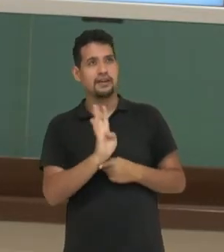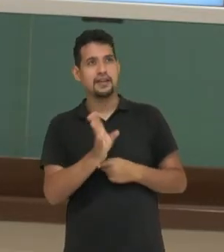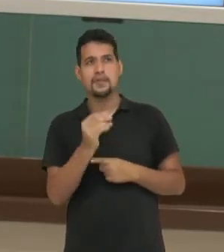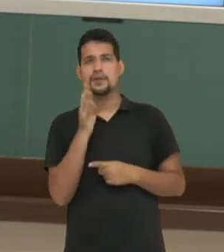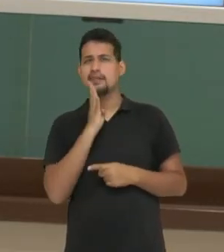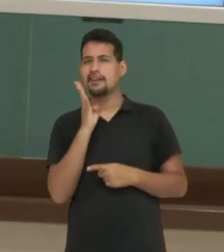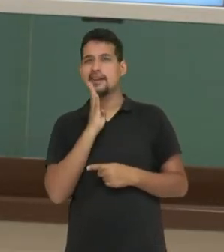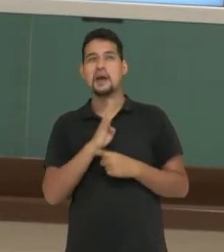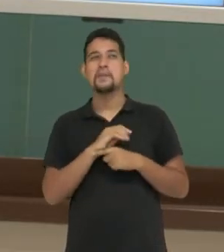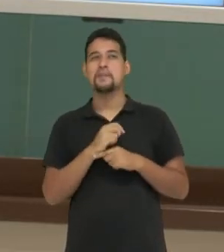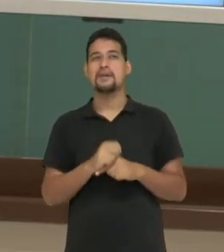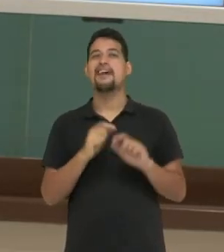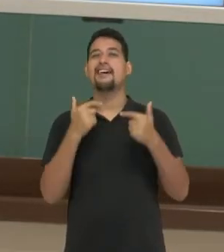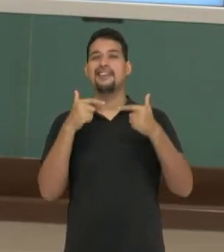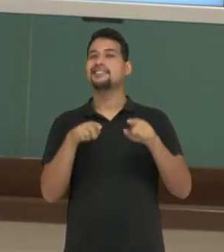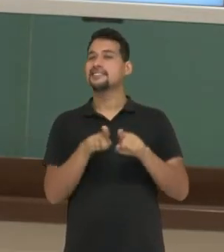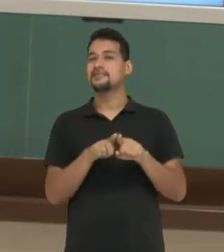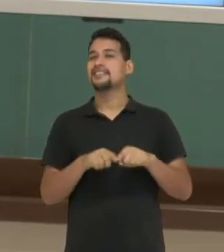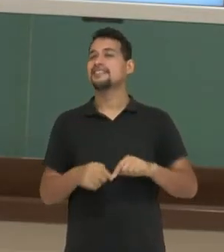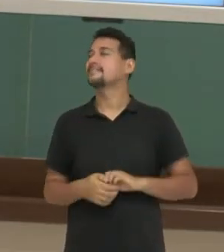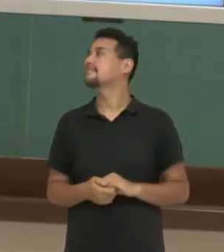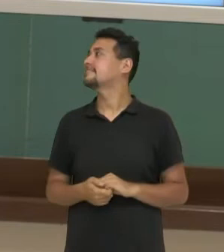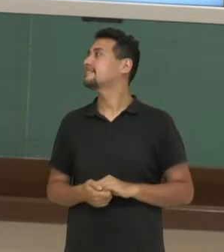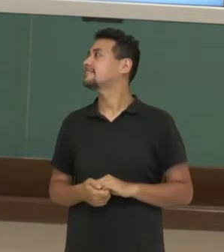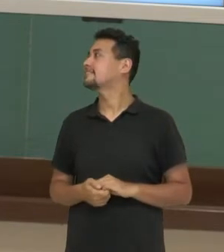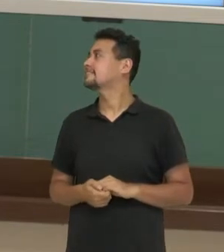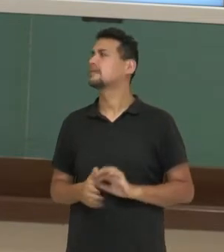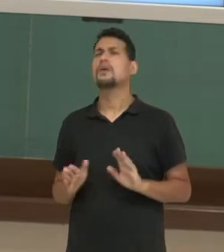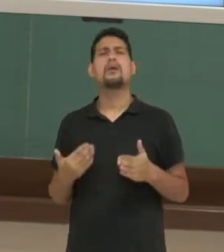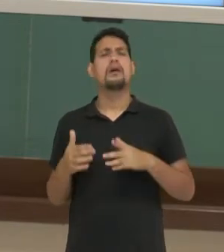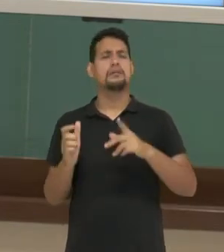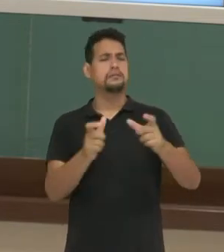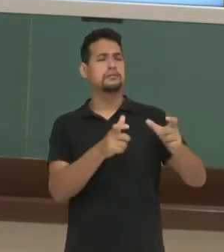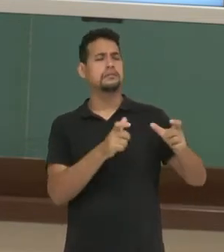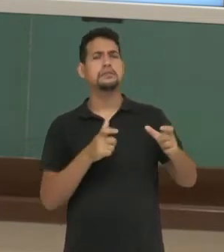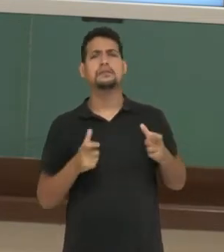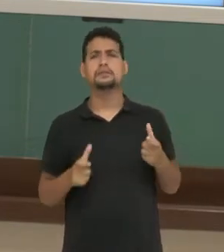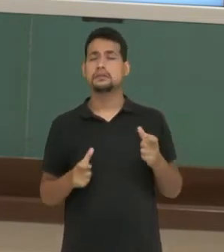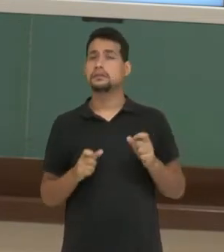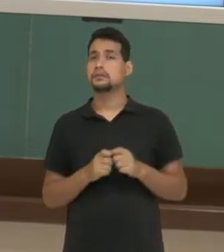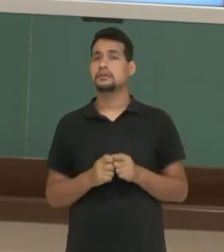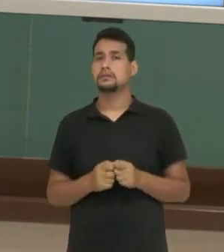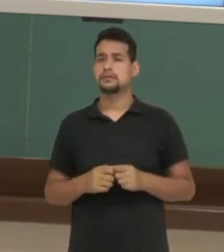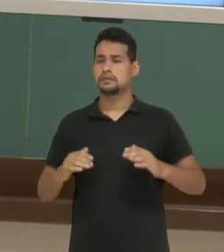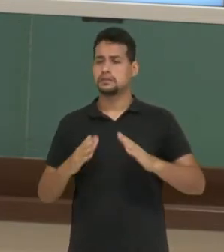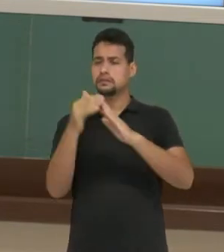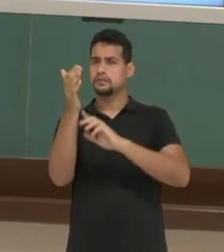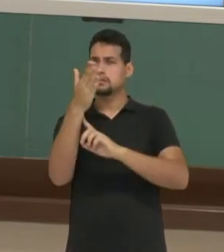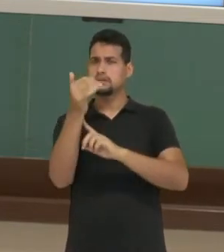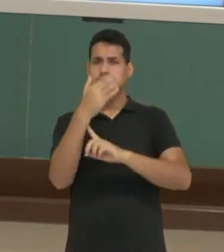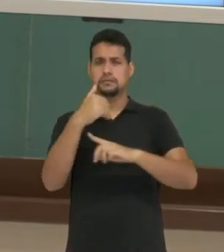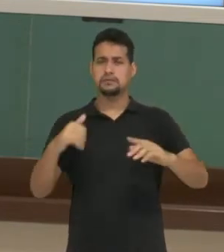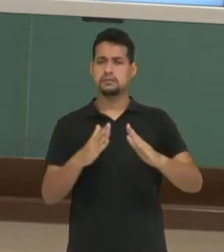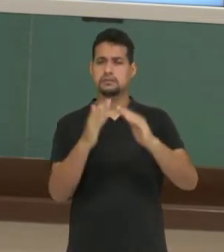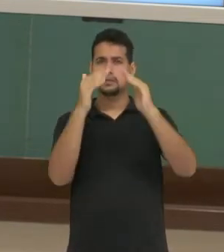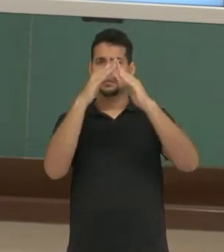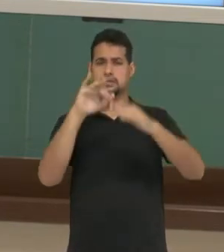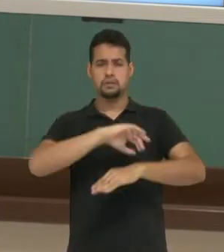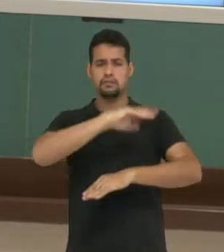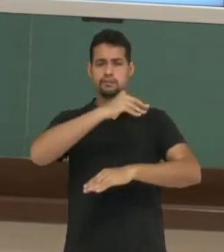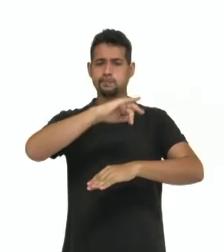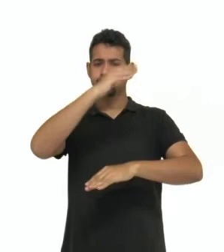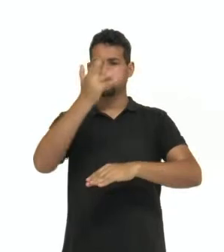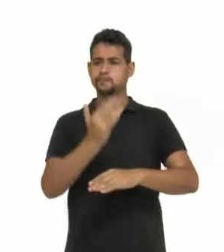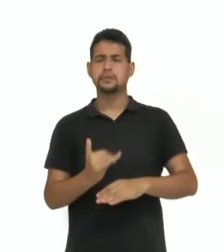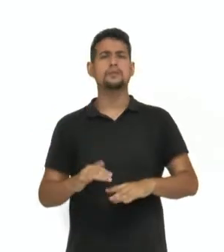interessante, muito engraçado. Bueno, ¿cuáles son los lugares? Reino, bosque, castillo, floresta e montanha.